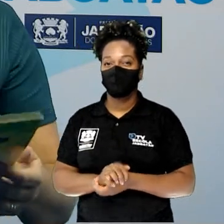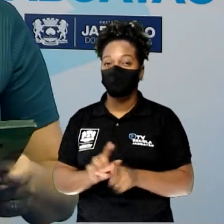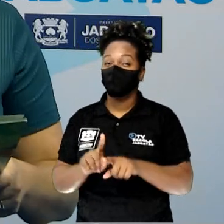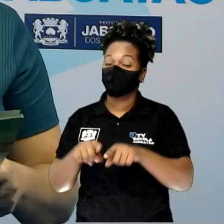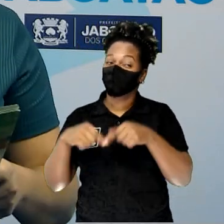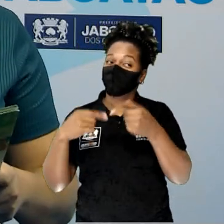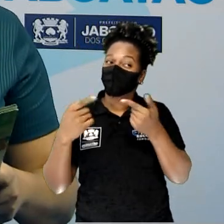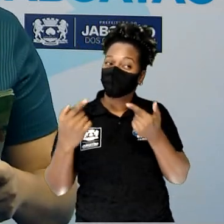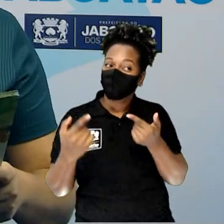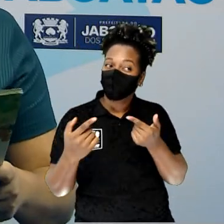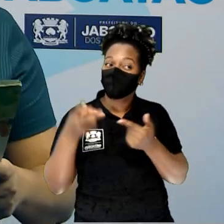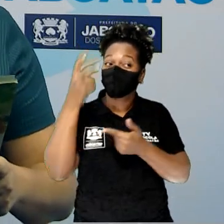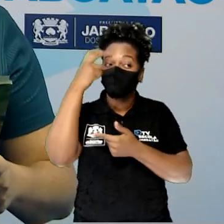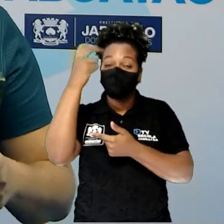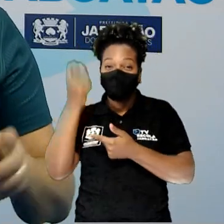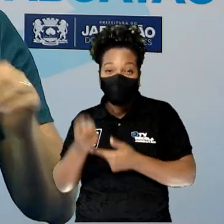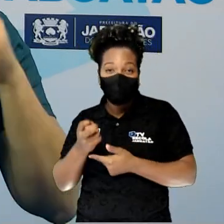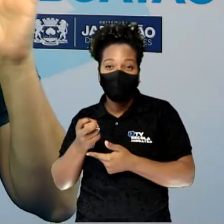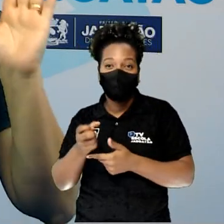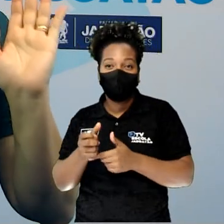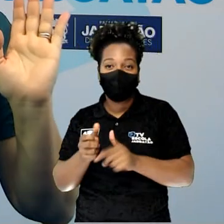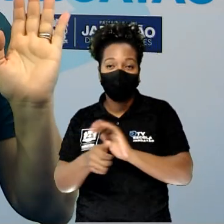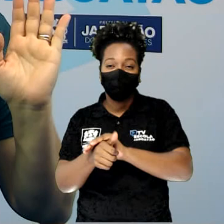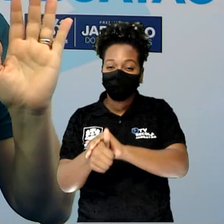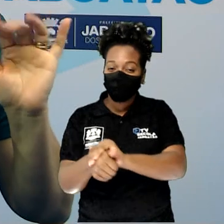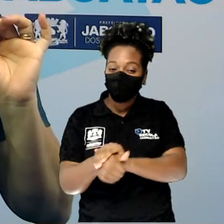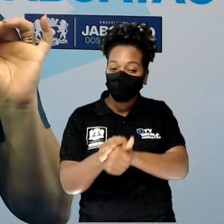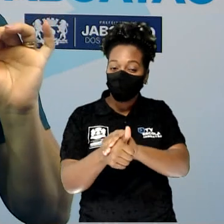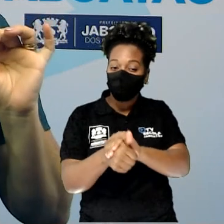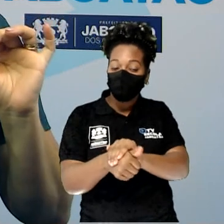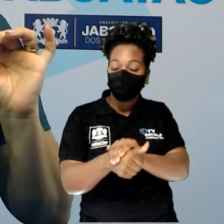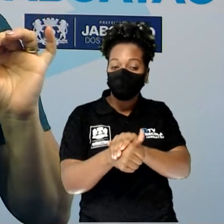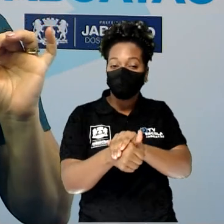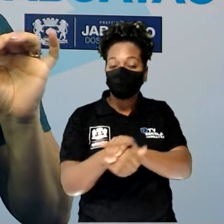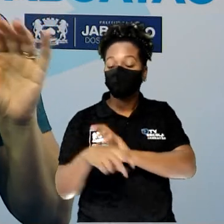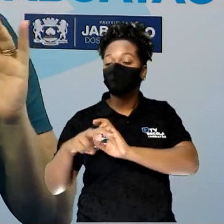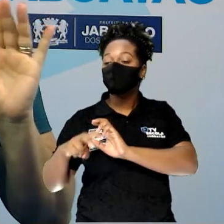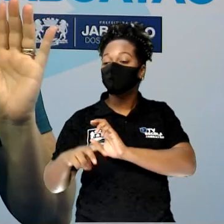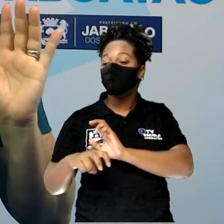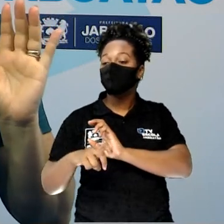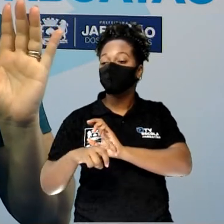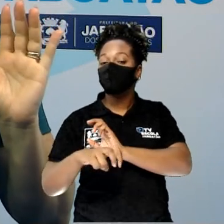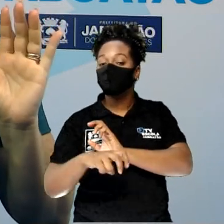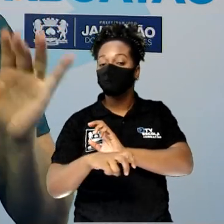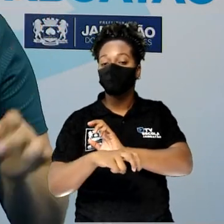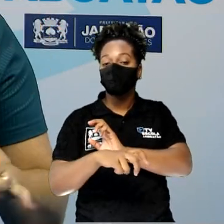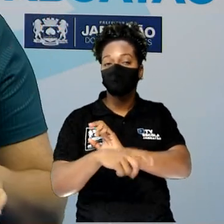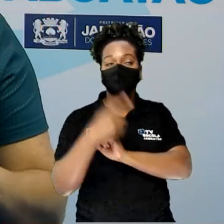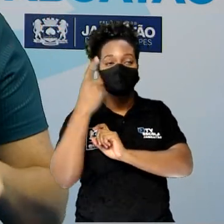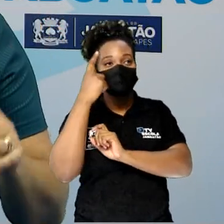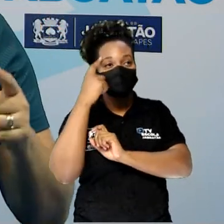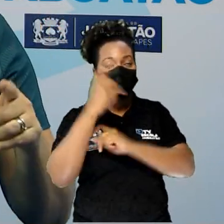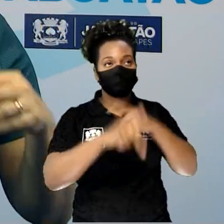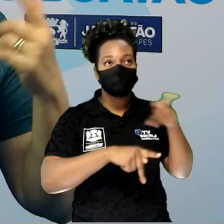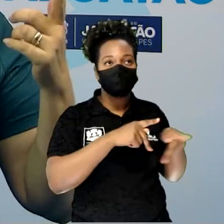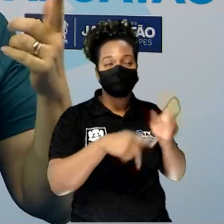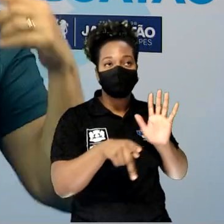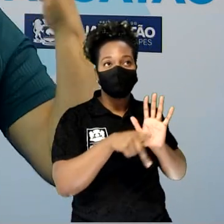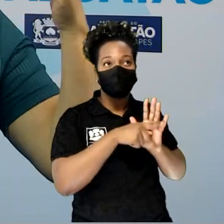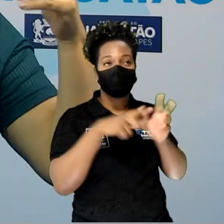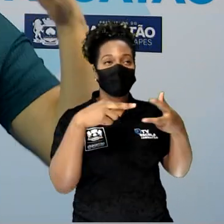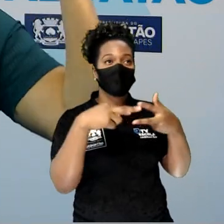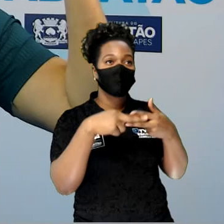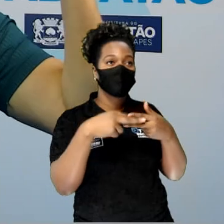Mas o esperto jabuti ouvidos nem lhe deu, seguindo no seu caminho, pensando no povo seu.